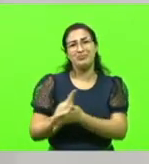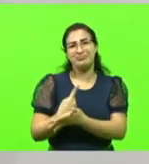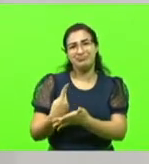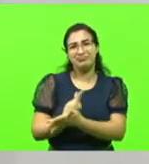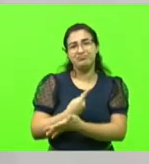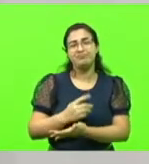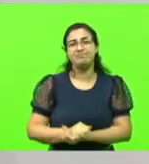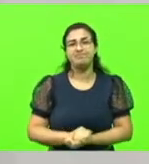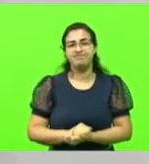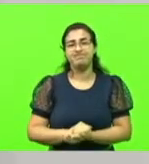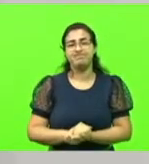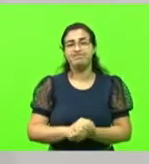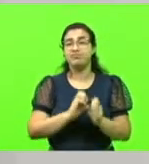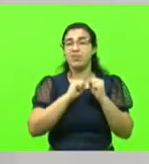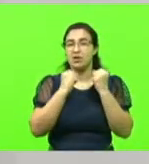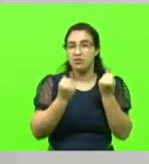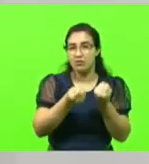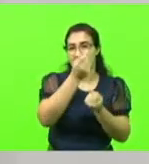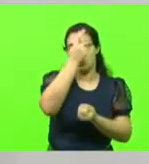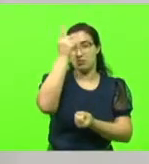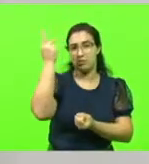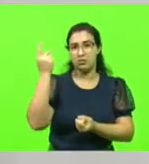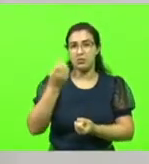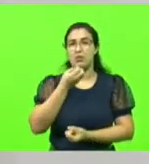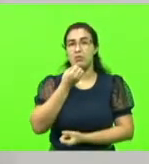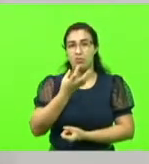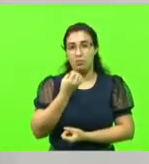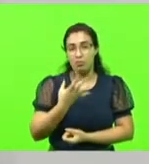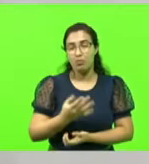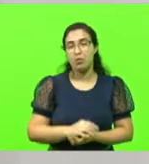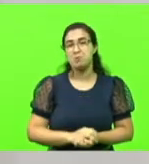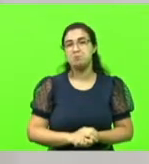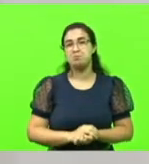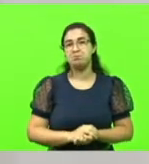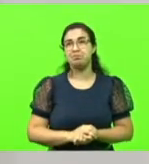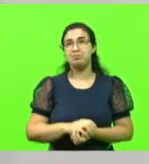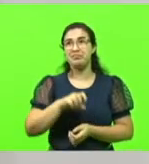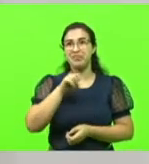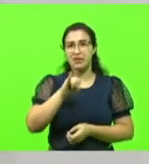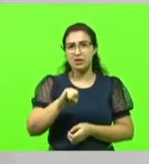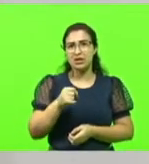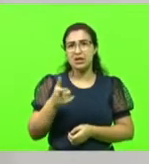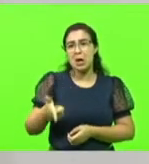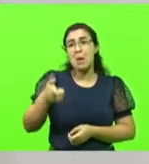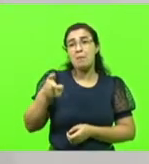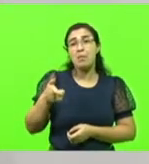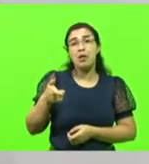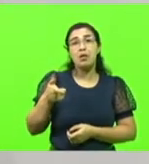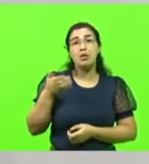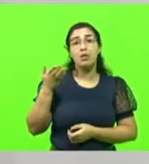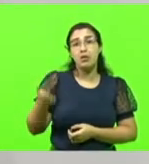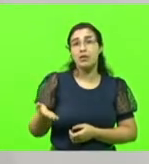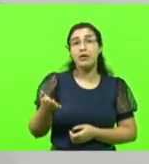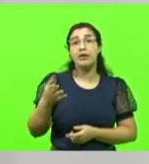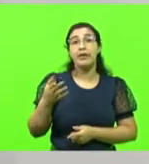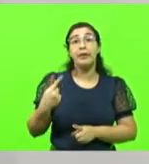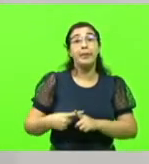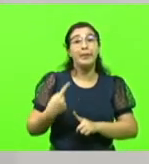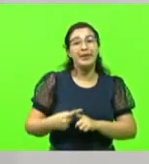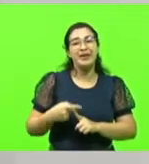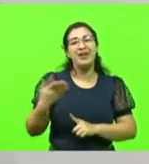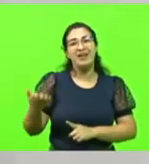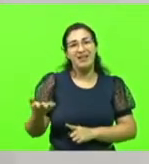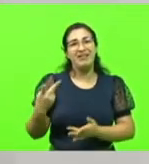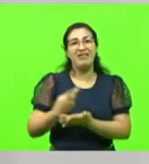que está lá para defender as pessoas boas. E que, se ele matou o cara, foi porque o cara estava armado e atirou na polícia. E